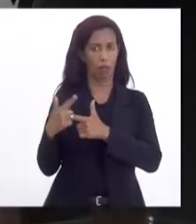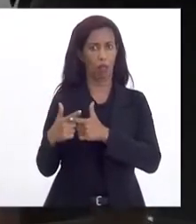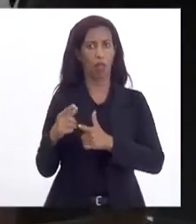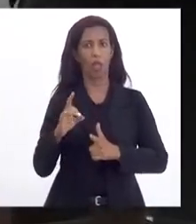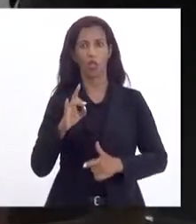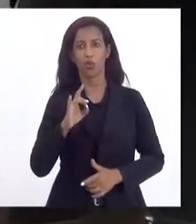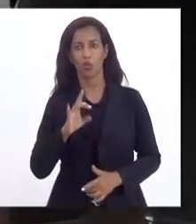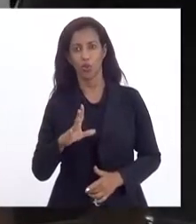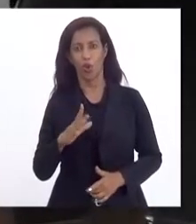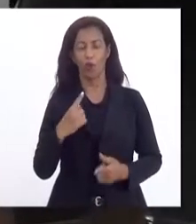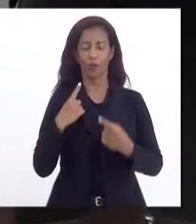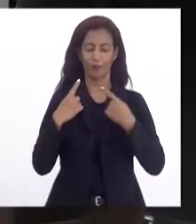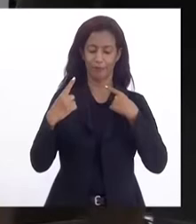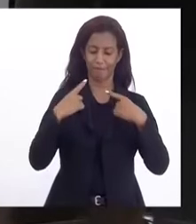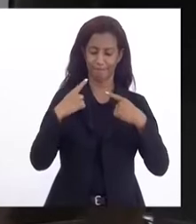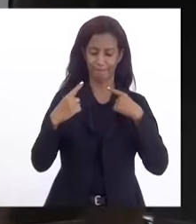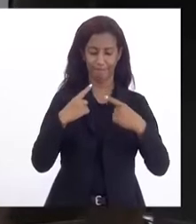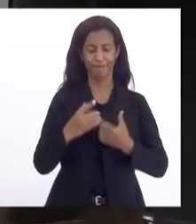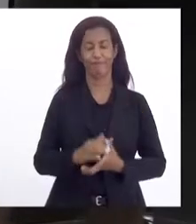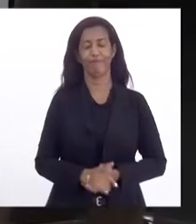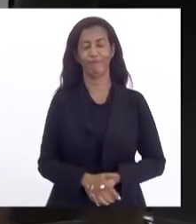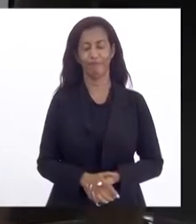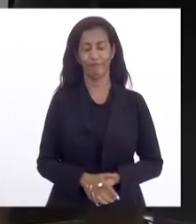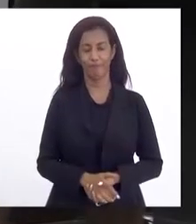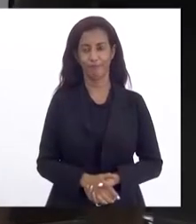com muita utopia.